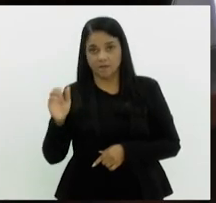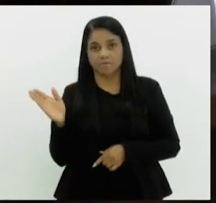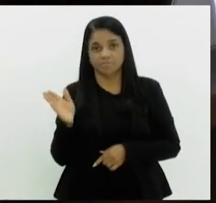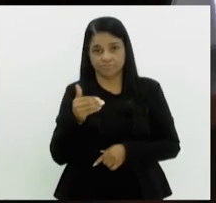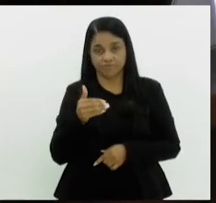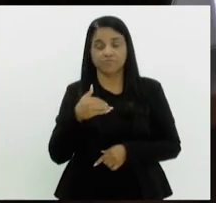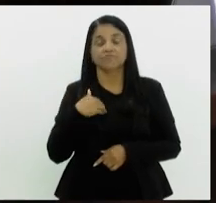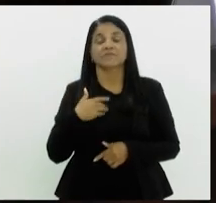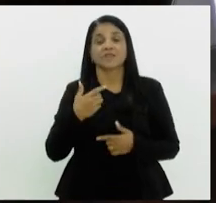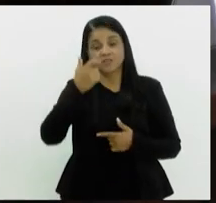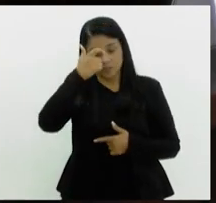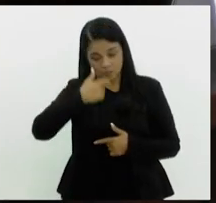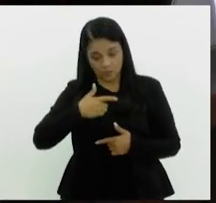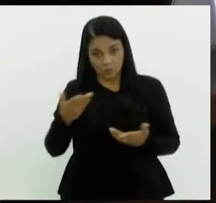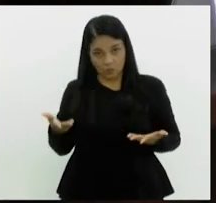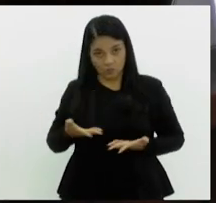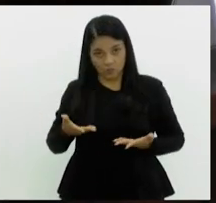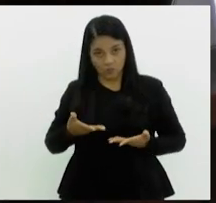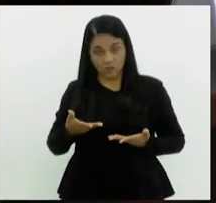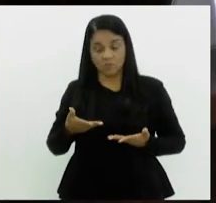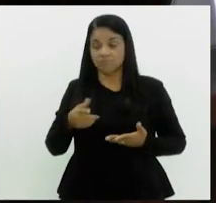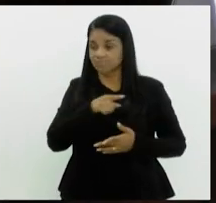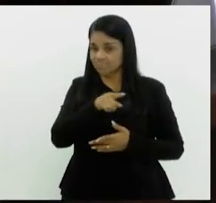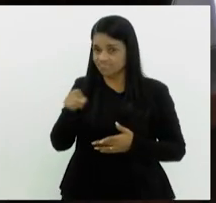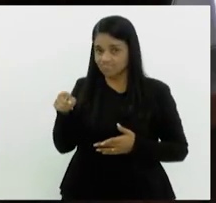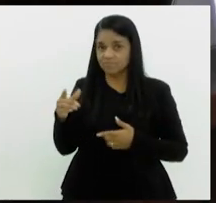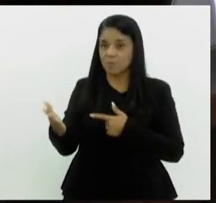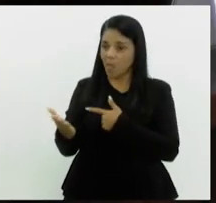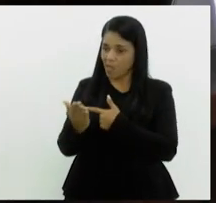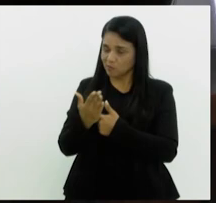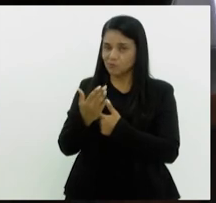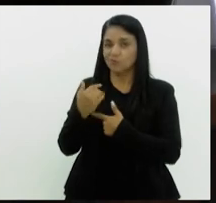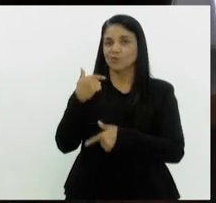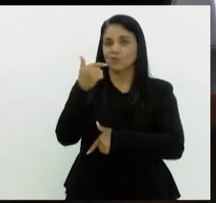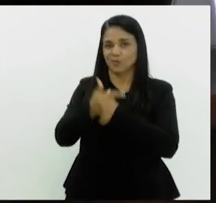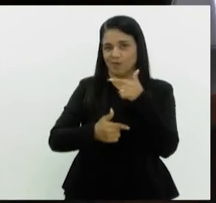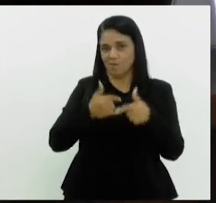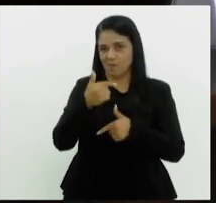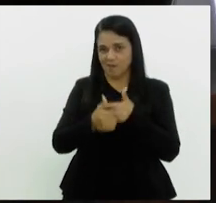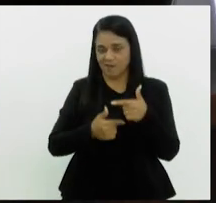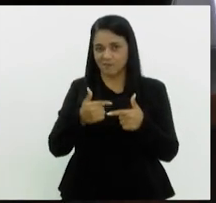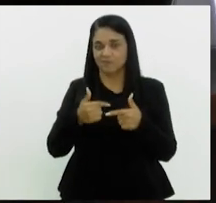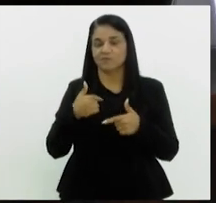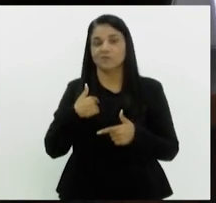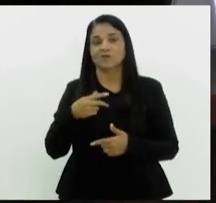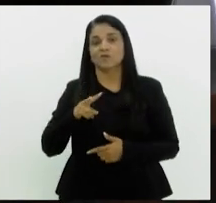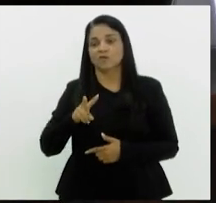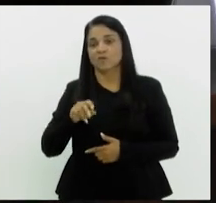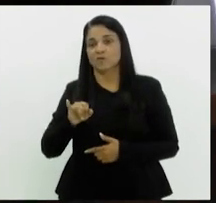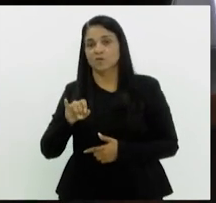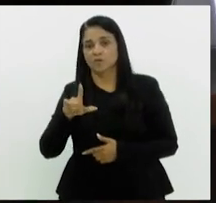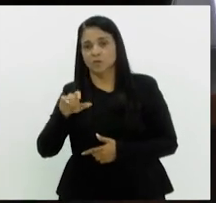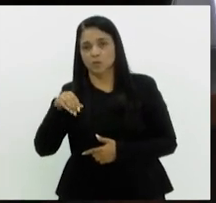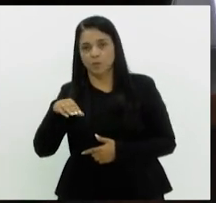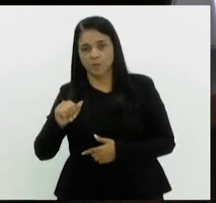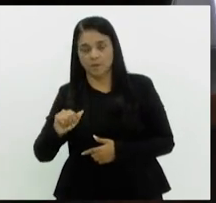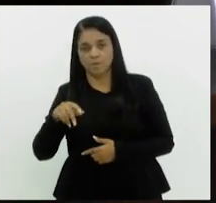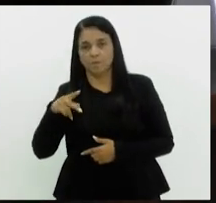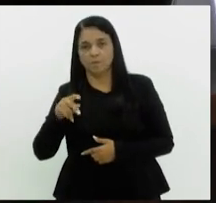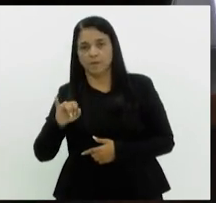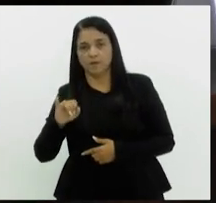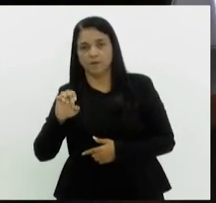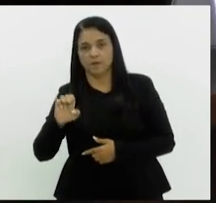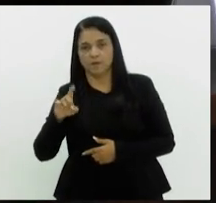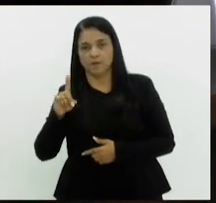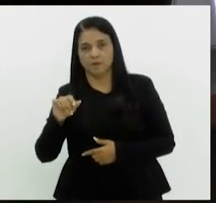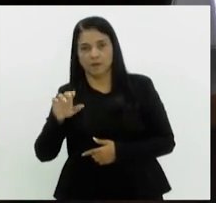aqui, eu sou fruto do trabalho de vocês. Vilma Piedade, eu sou fruto do trabalho de vocês.